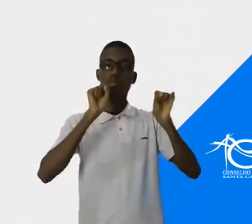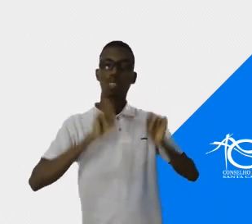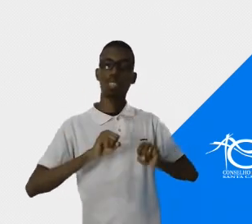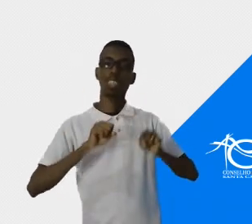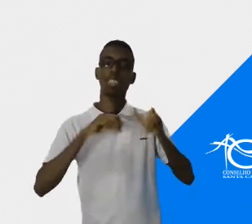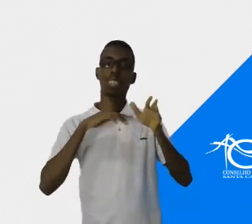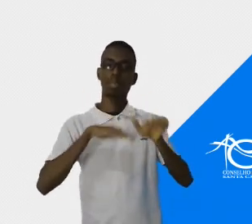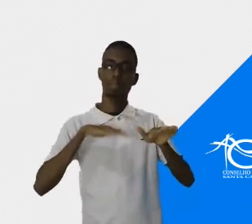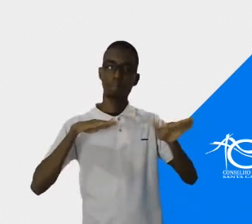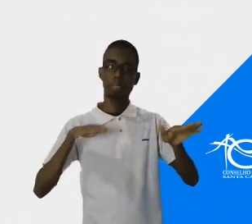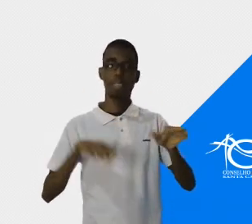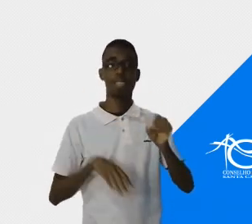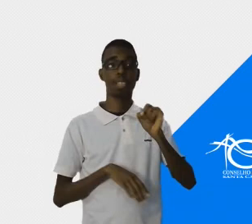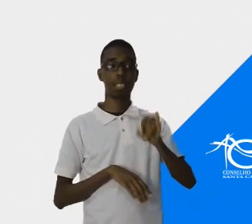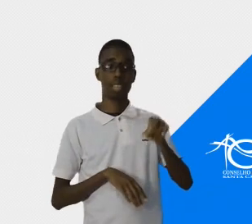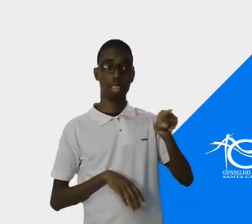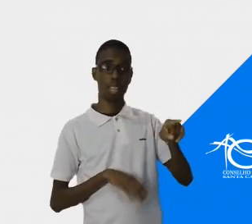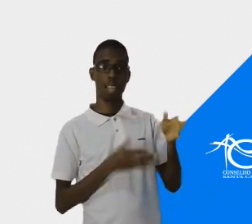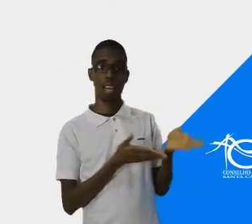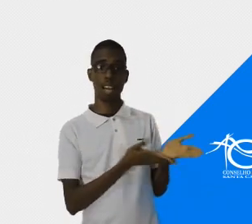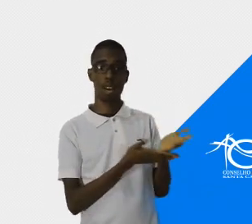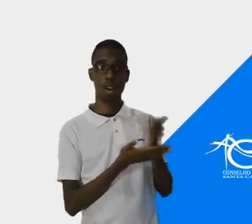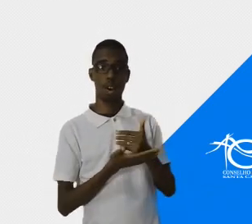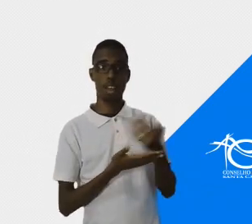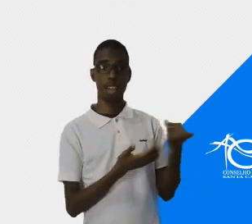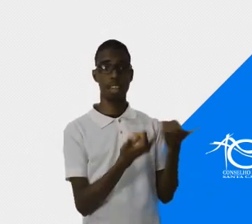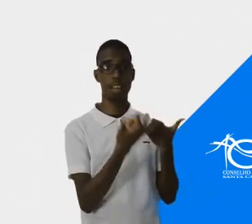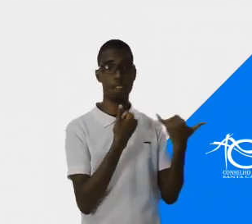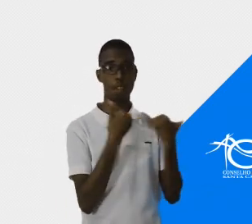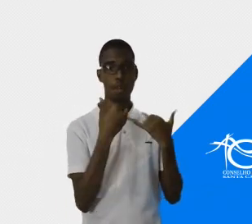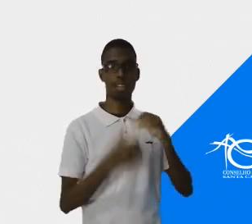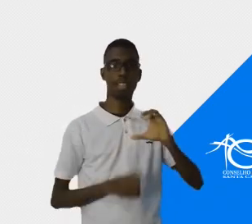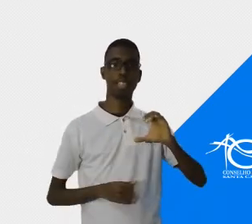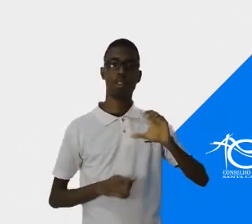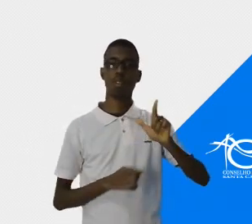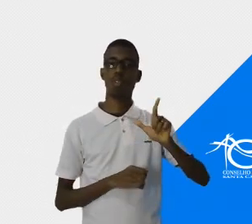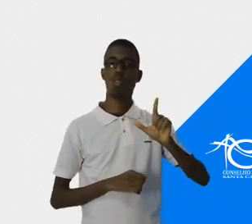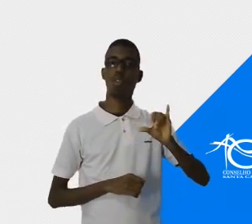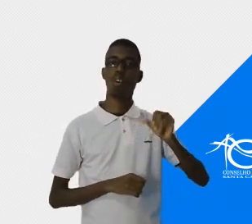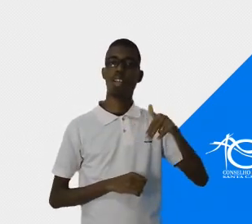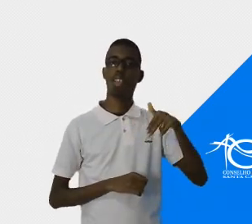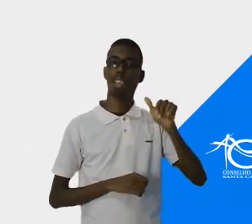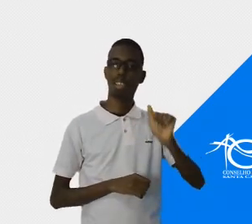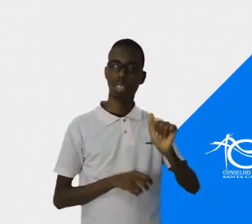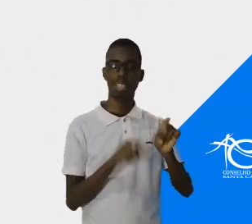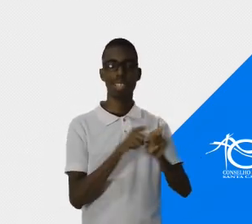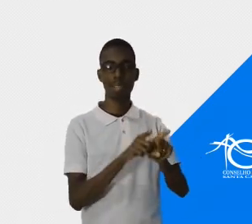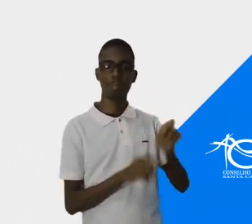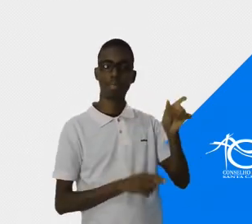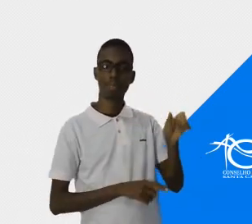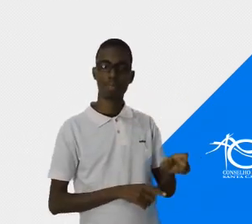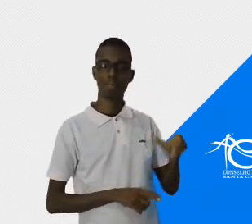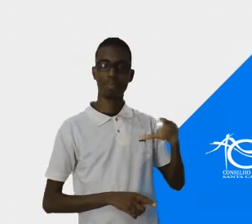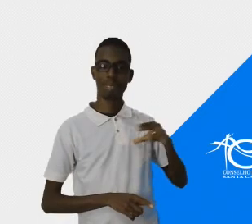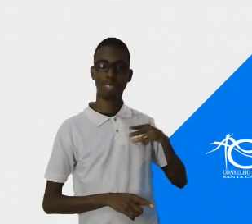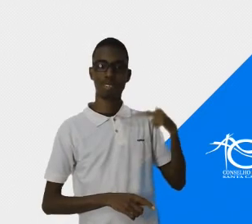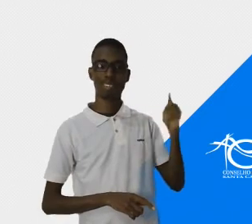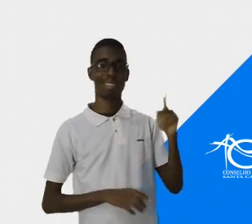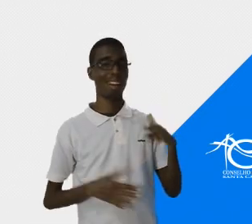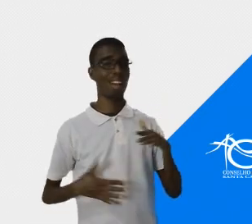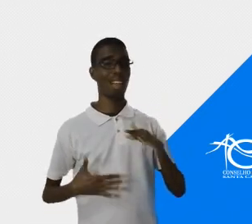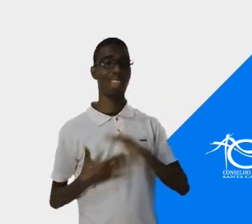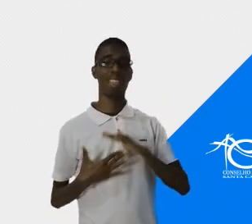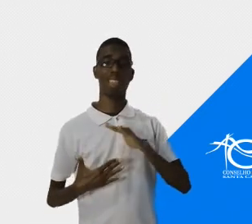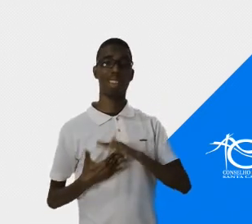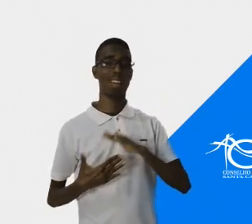de informações clínicas e individuais, ela fica bastante restrita e restringe, reduz bastante